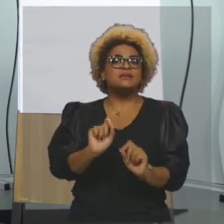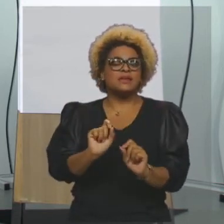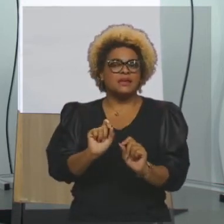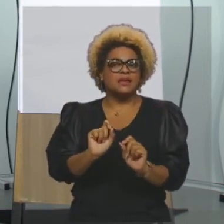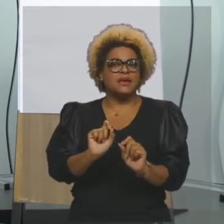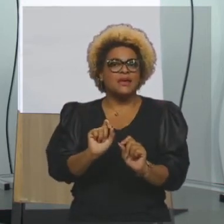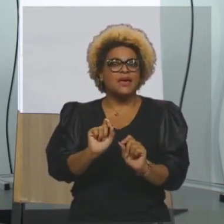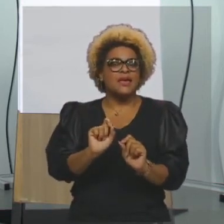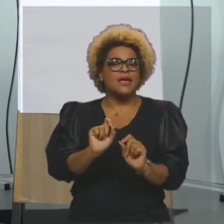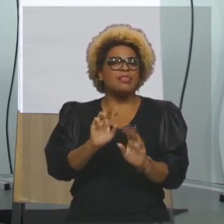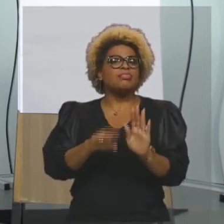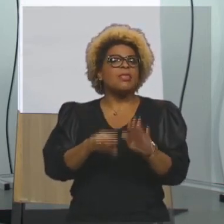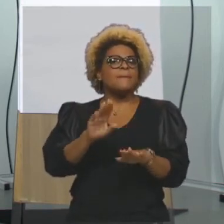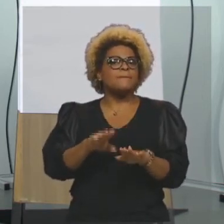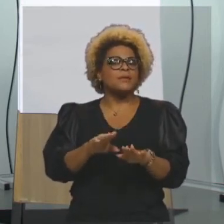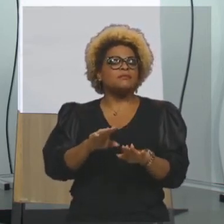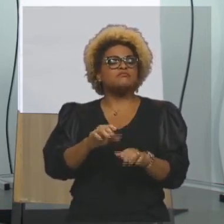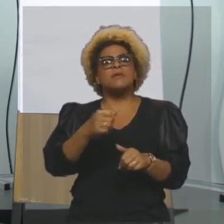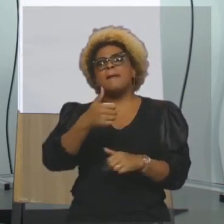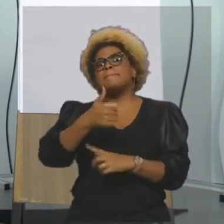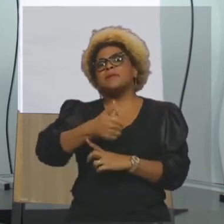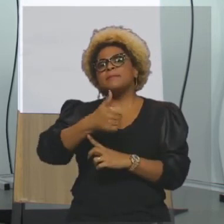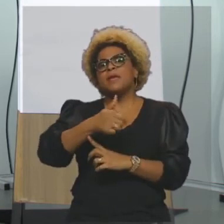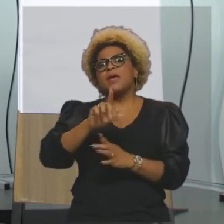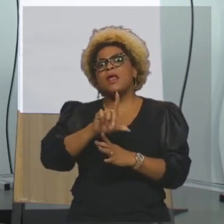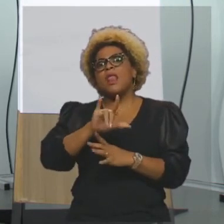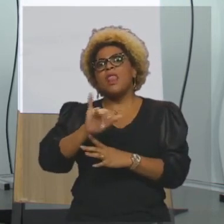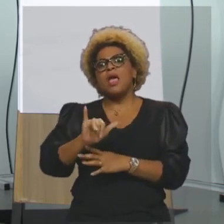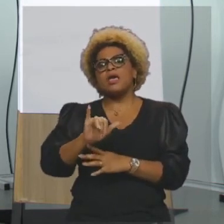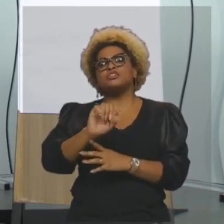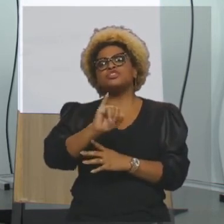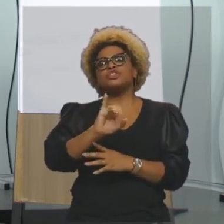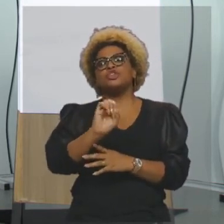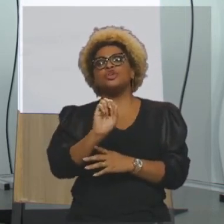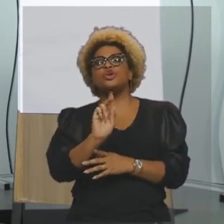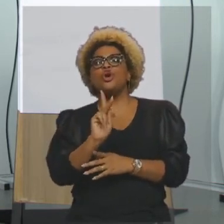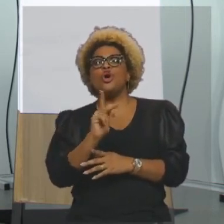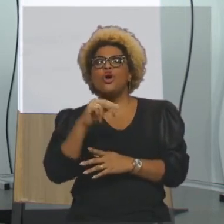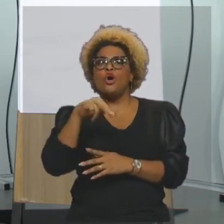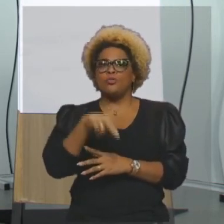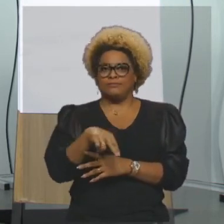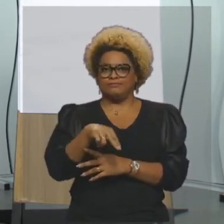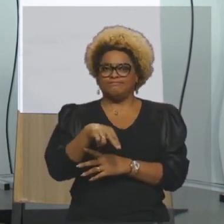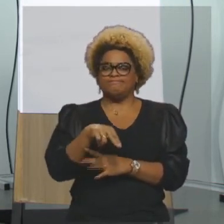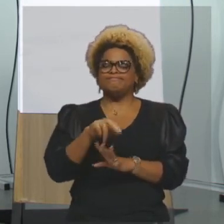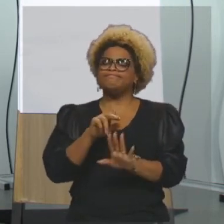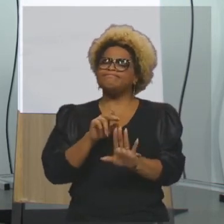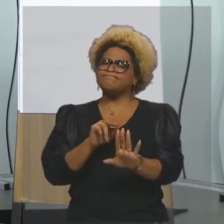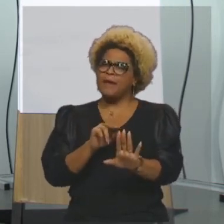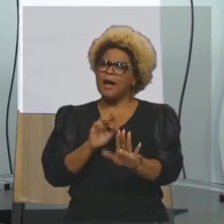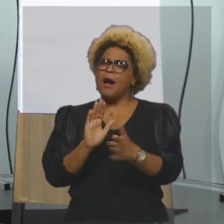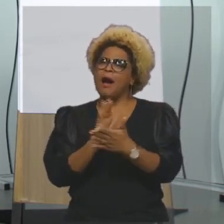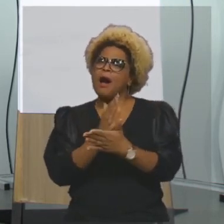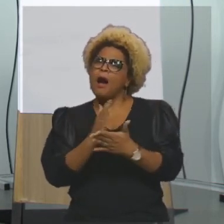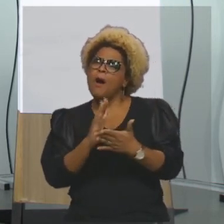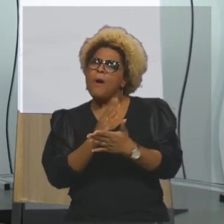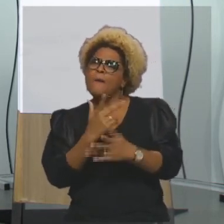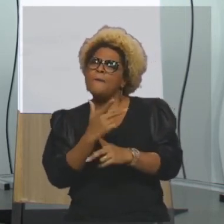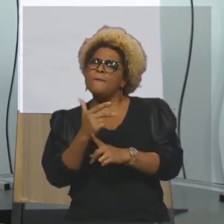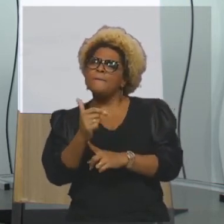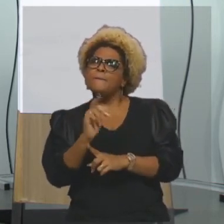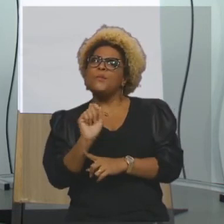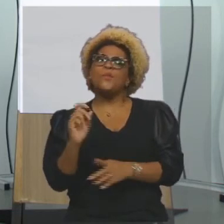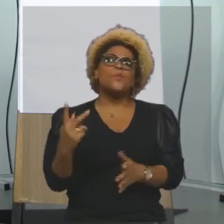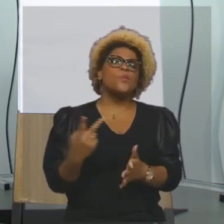primeira lei de Ohm. Mas, em certas situações, o que acontece? Em alguns trechos do